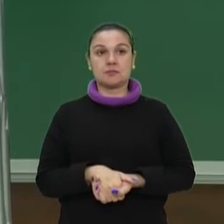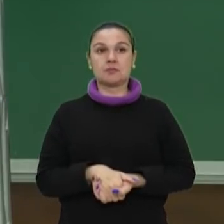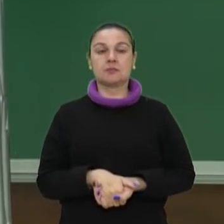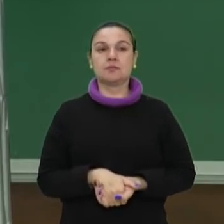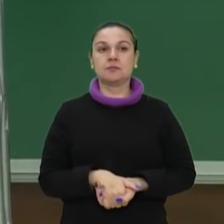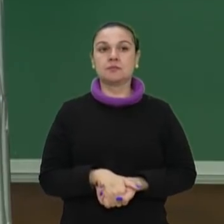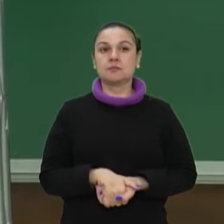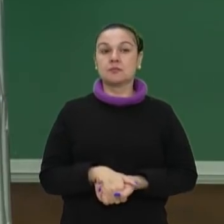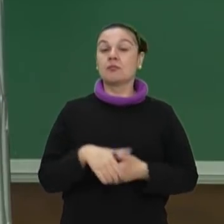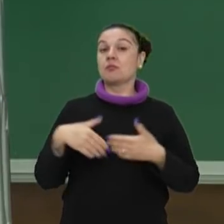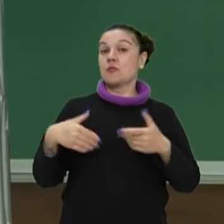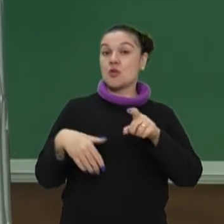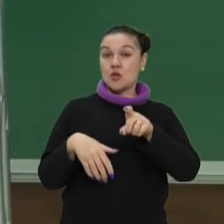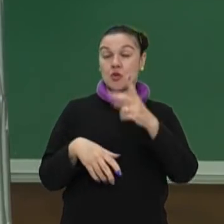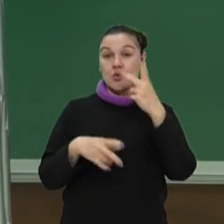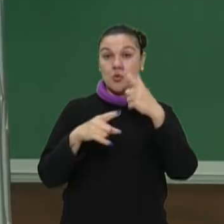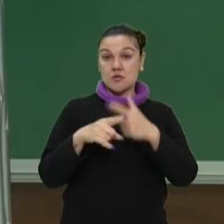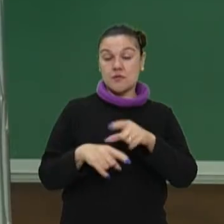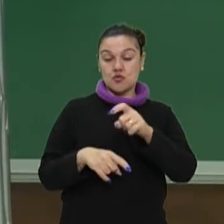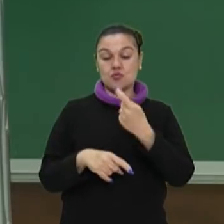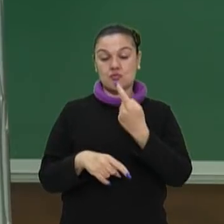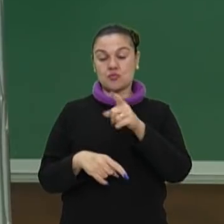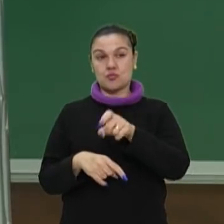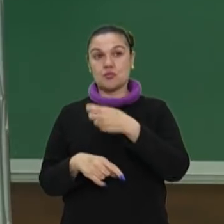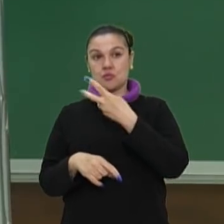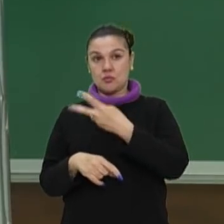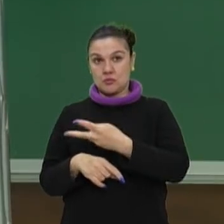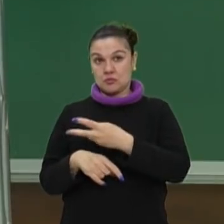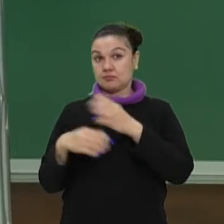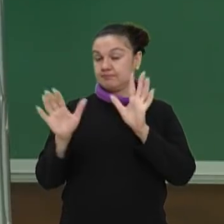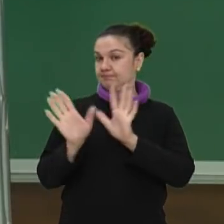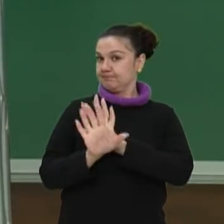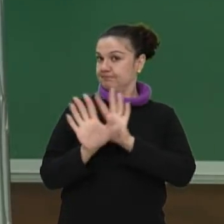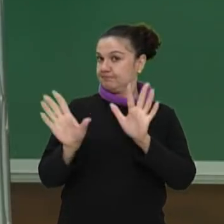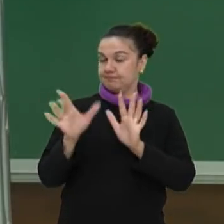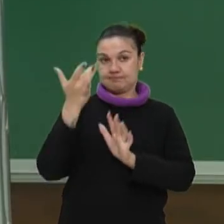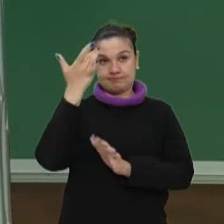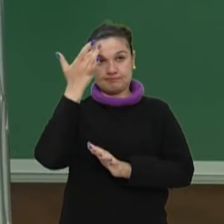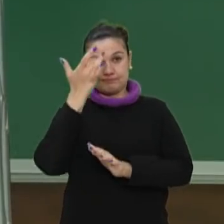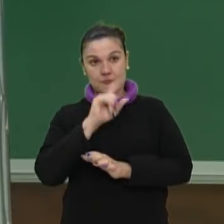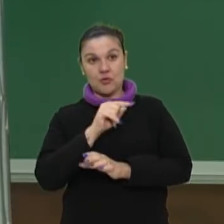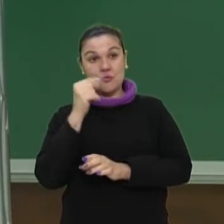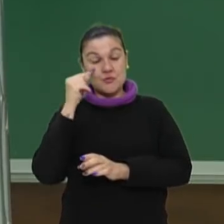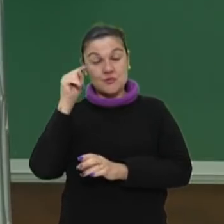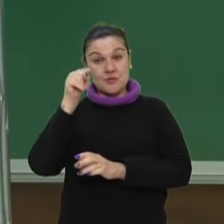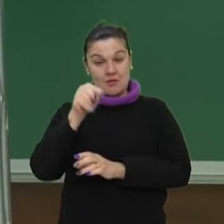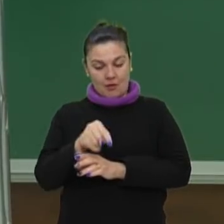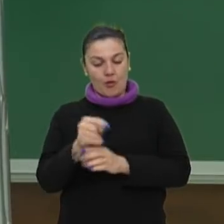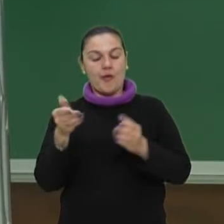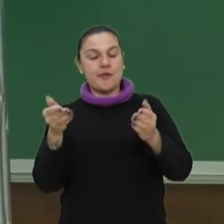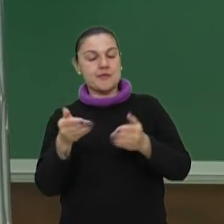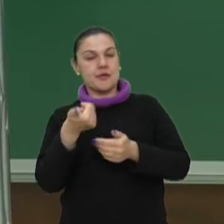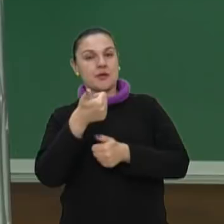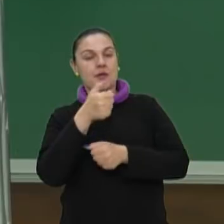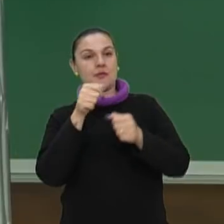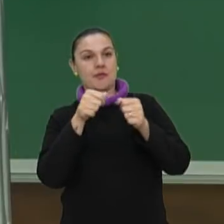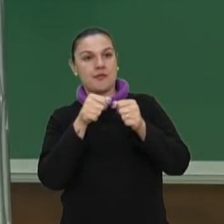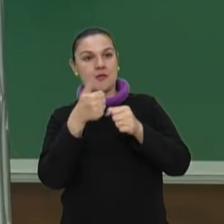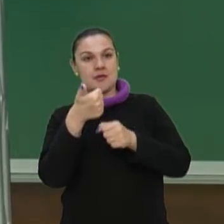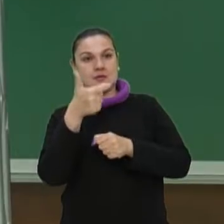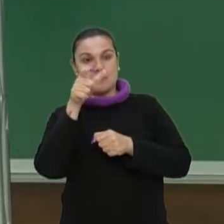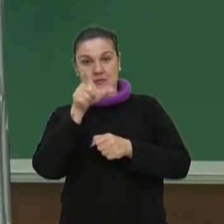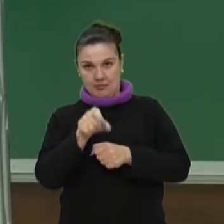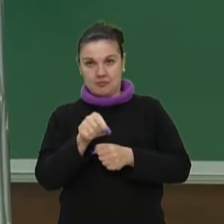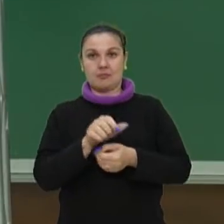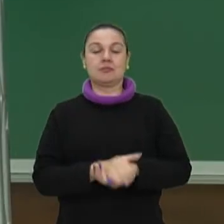Mais duas vezes quem? x1 vezes x2. Opa, x1 vezes x2 eu tenho anotado, vale 10. Então, fica 2 vezes